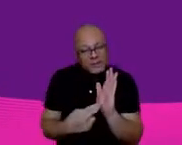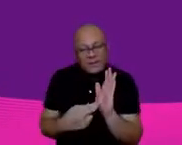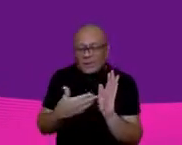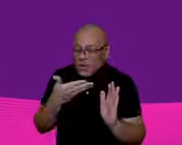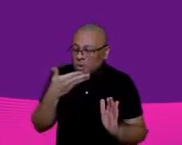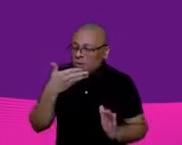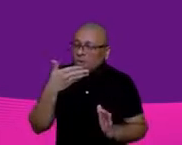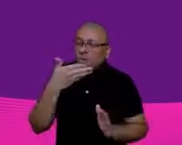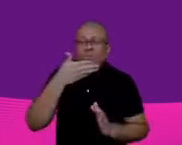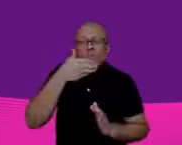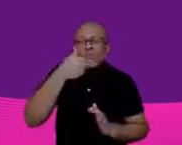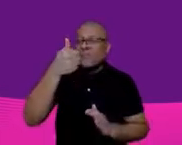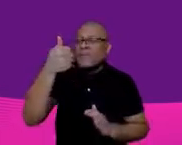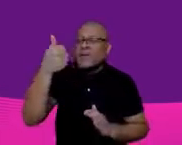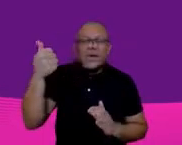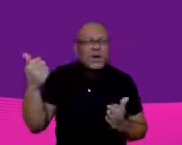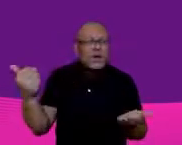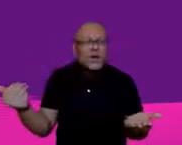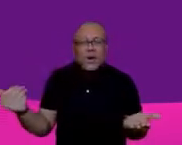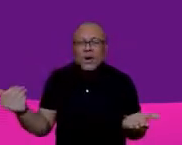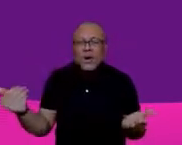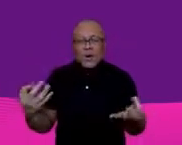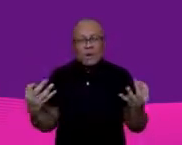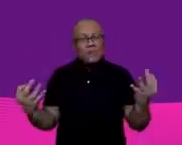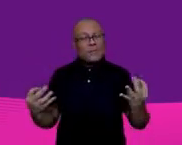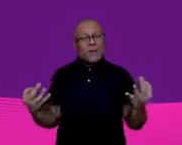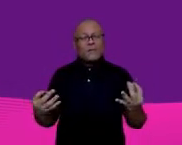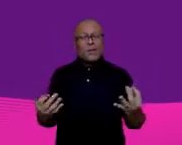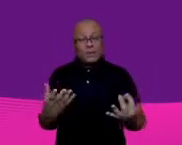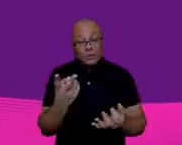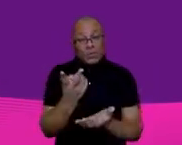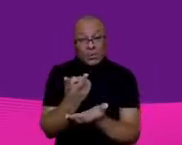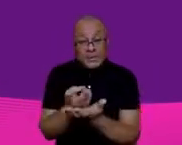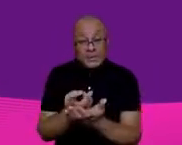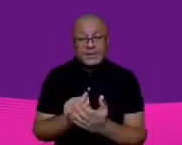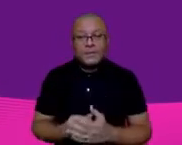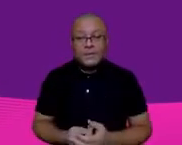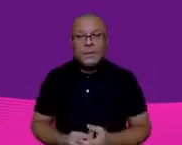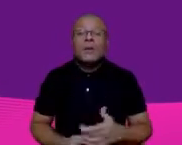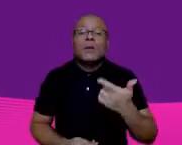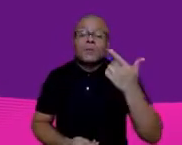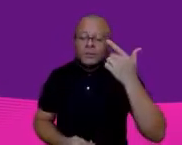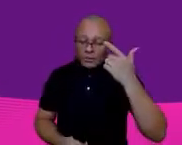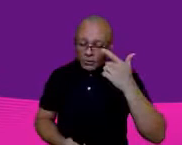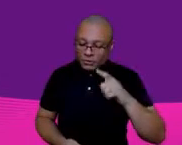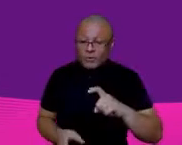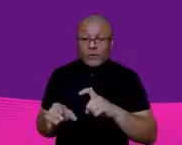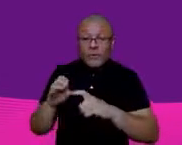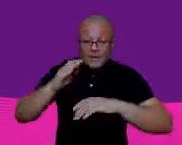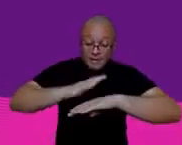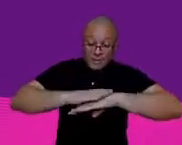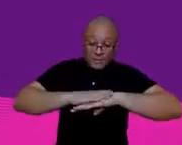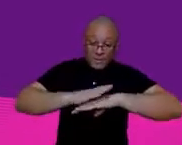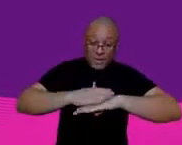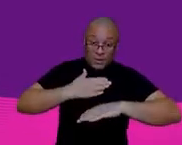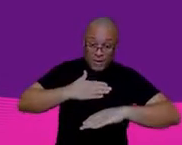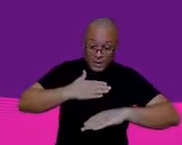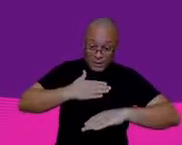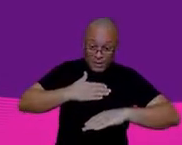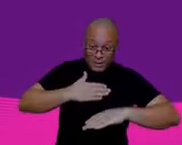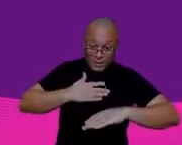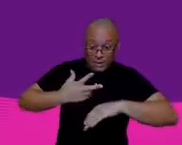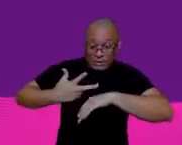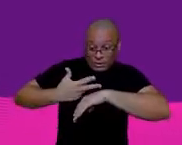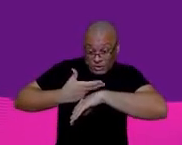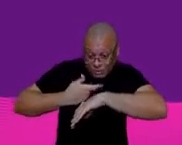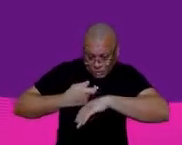o mais perfeito possível para esse paciente. E aí vai novamente depender do cirurgião, fazer a fixação articular